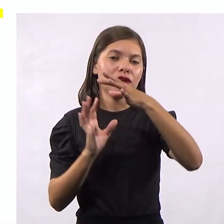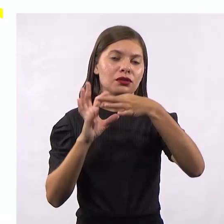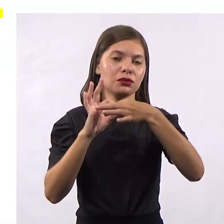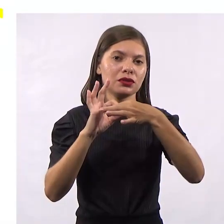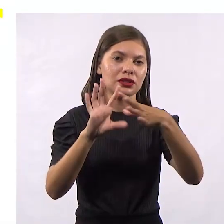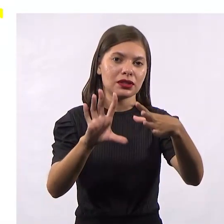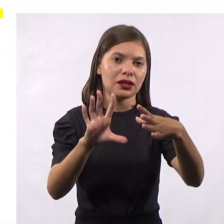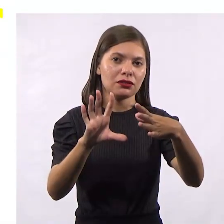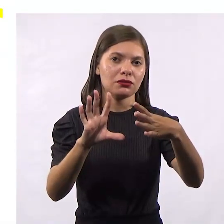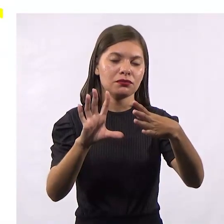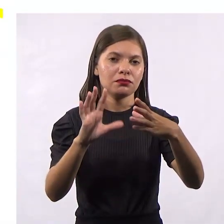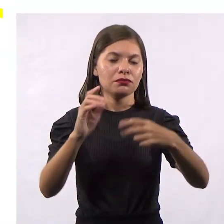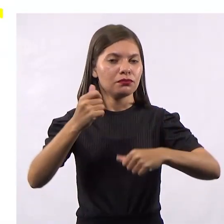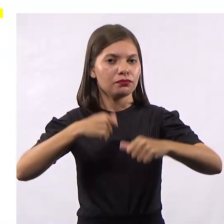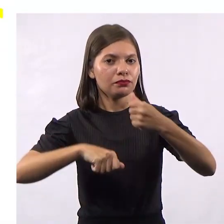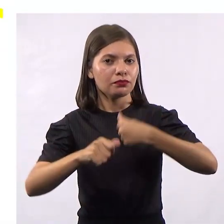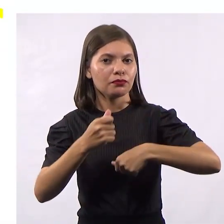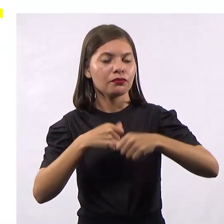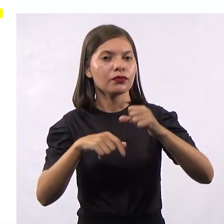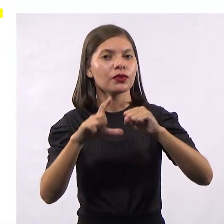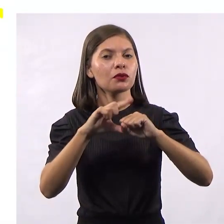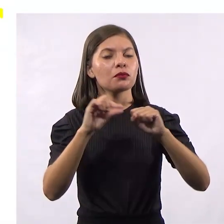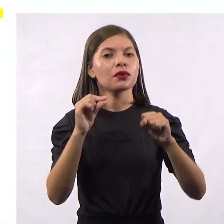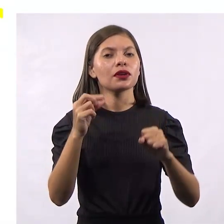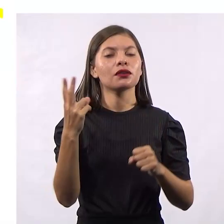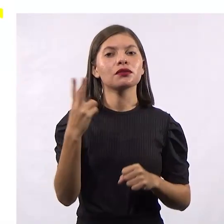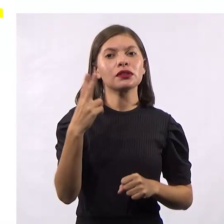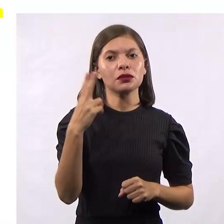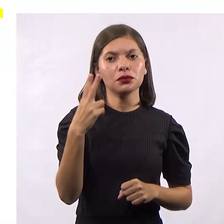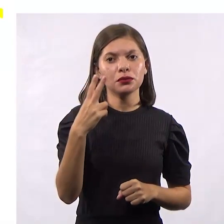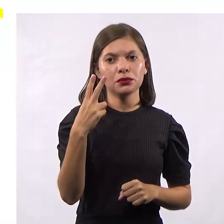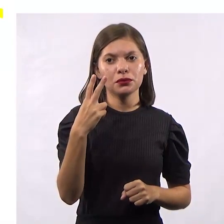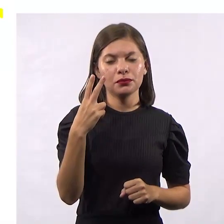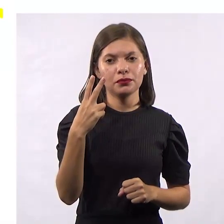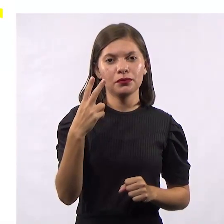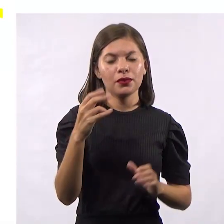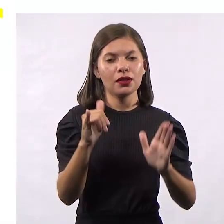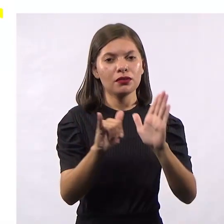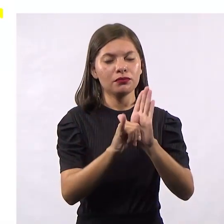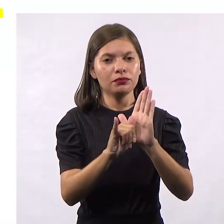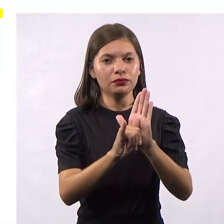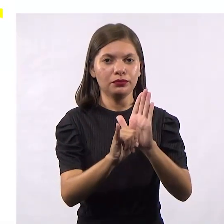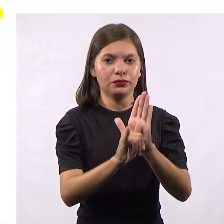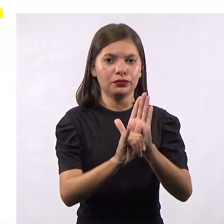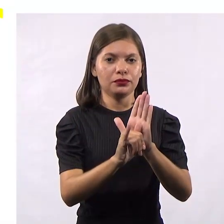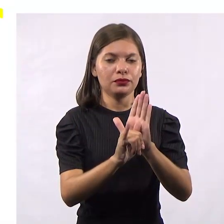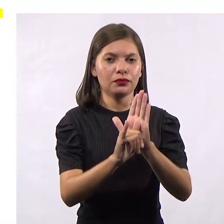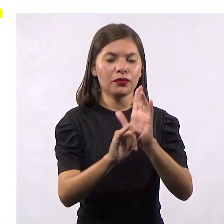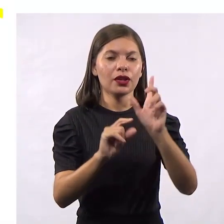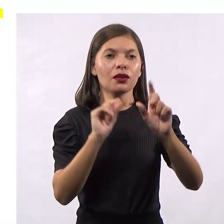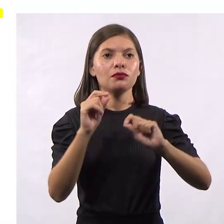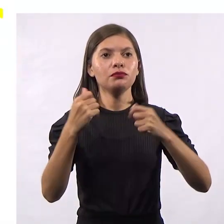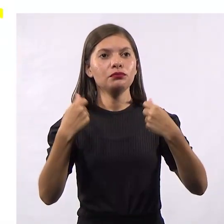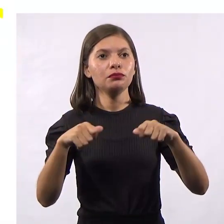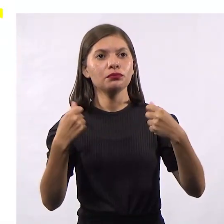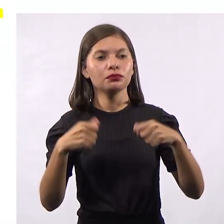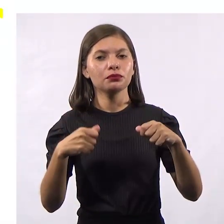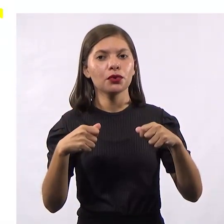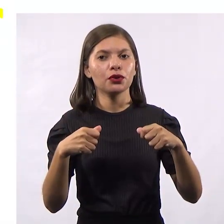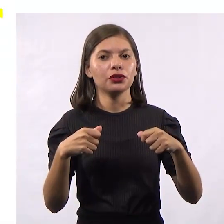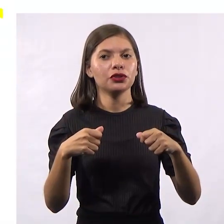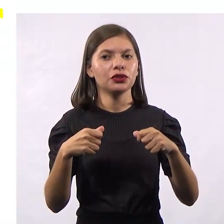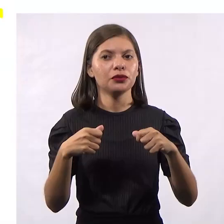cada caso pela administração. E o parágrafo 2º do referido artigo diz que o edital de licitação